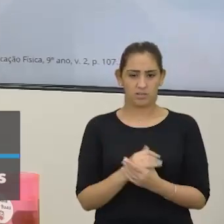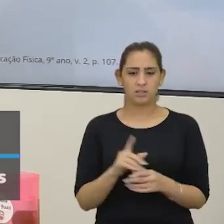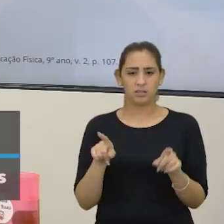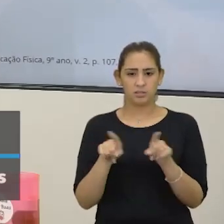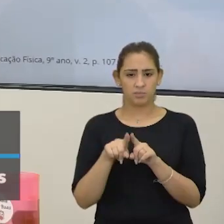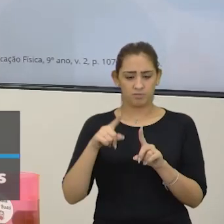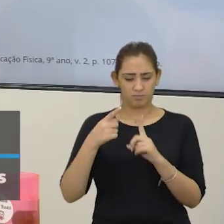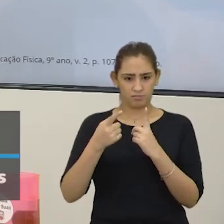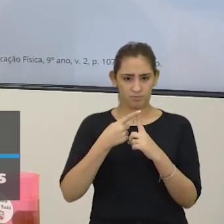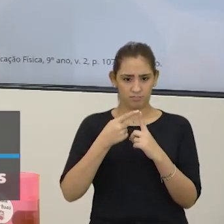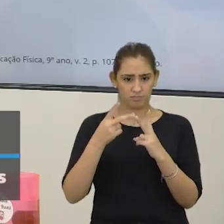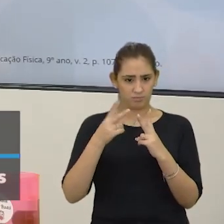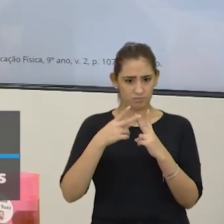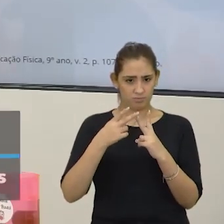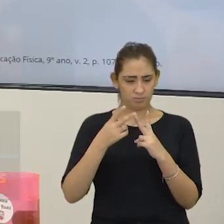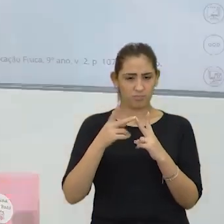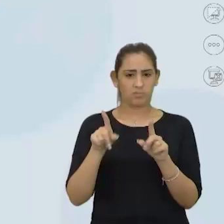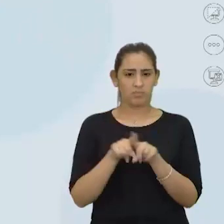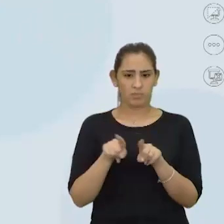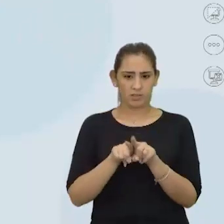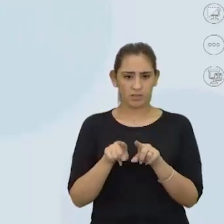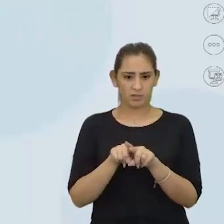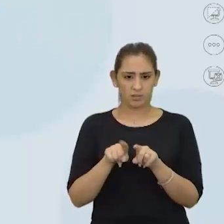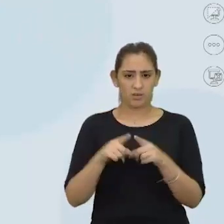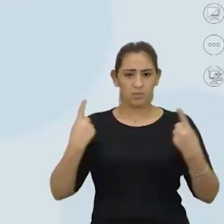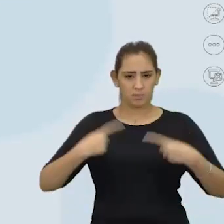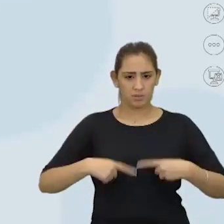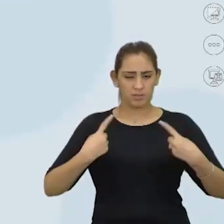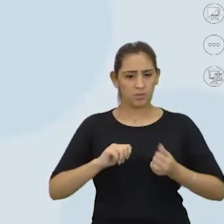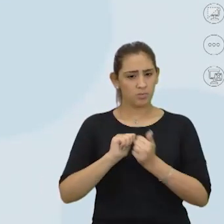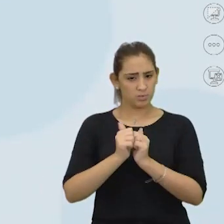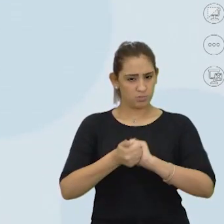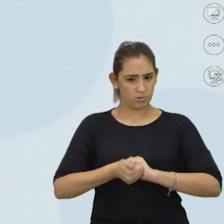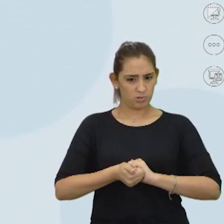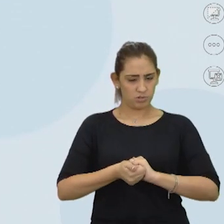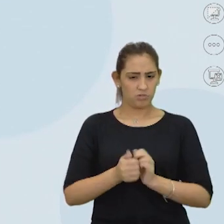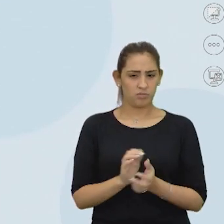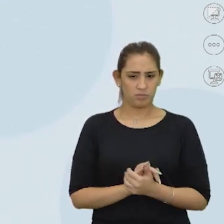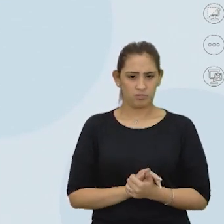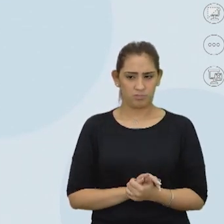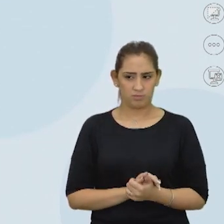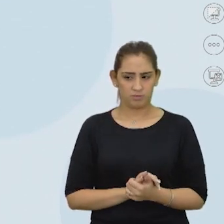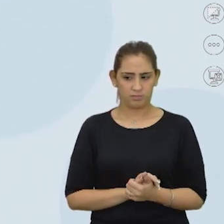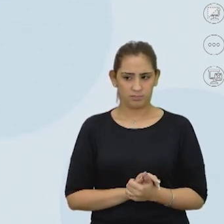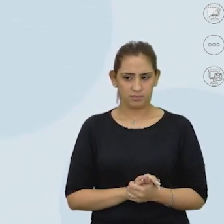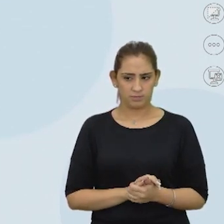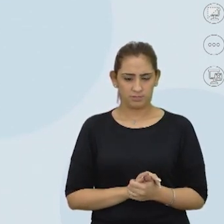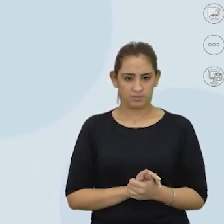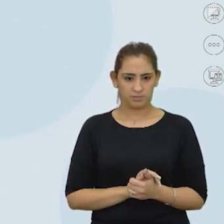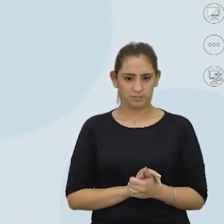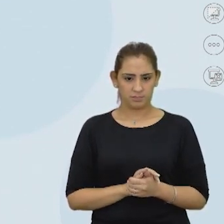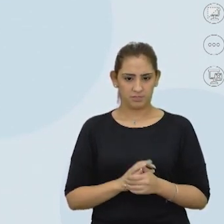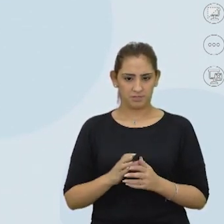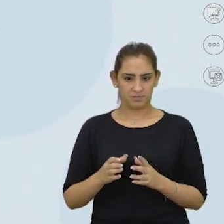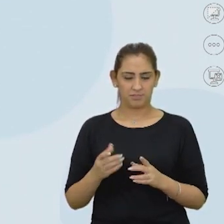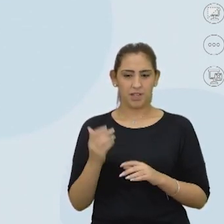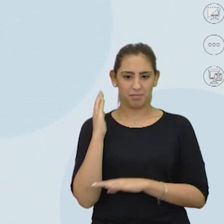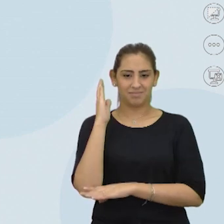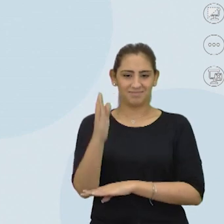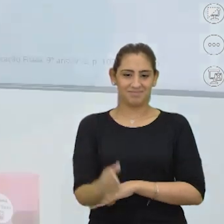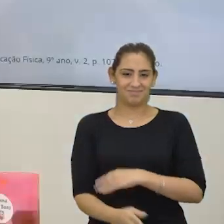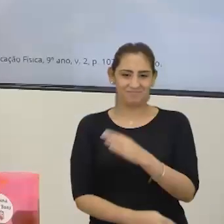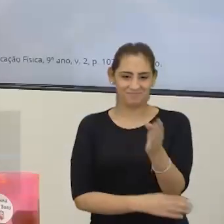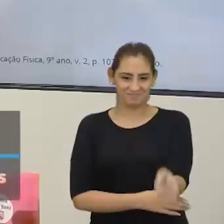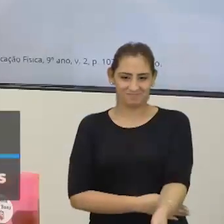questão é a pequena quantidade de competições esportivas que atendem aos praticantes dos esportes de combates paralímpicos.